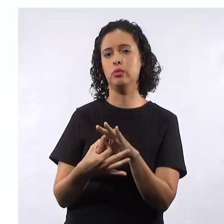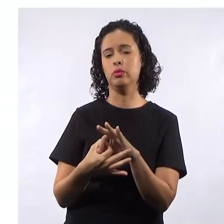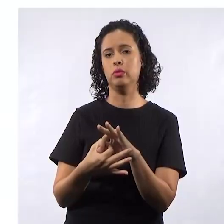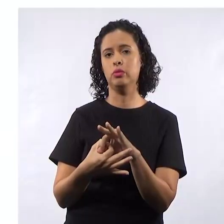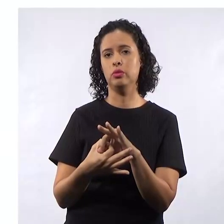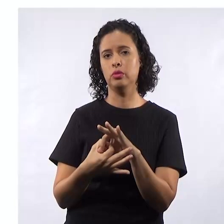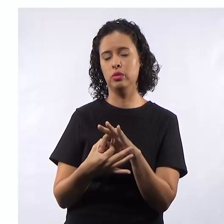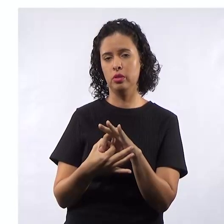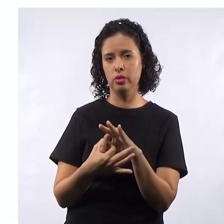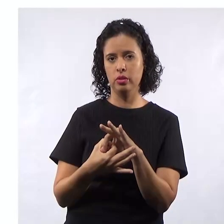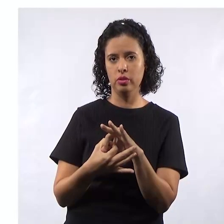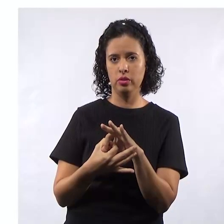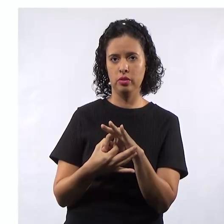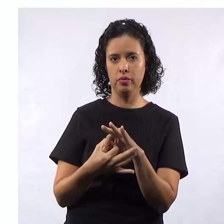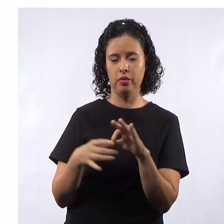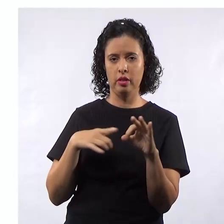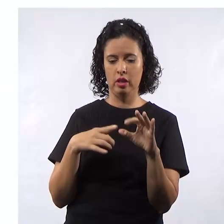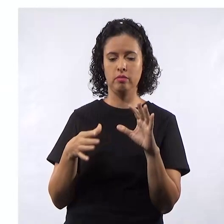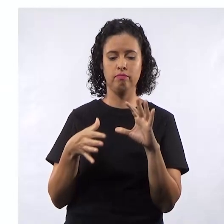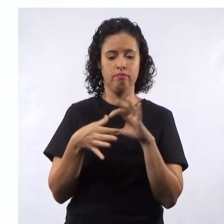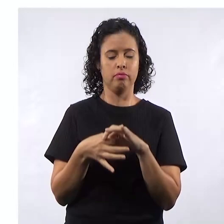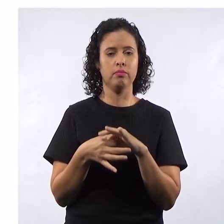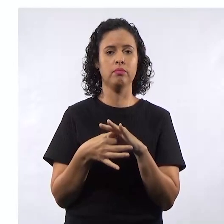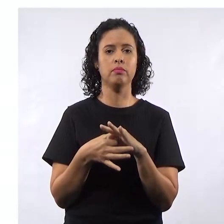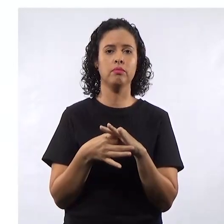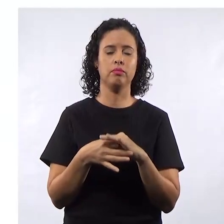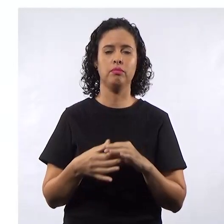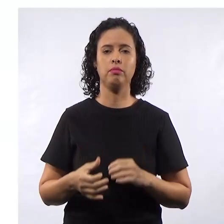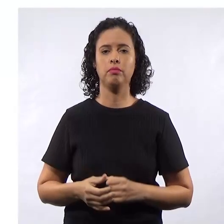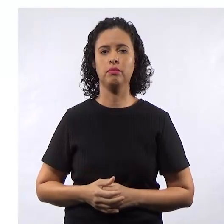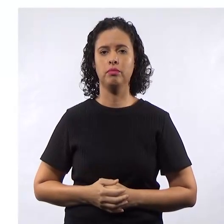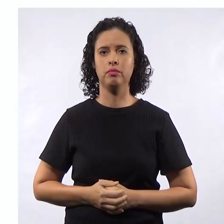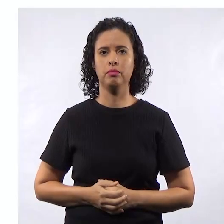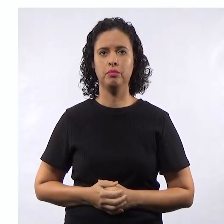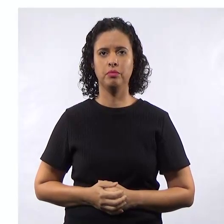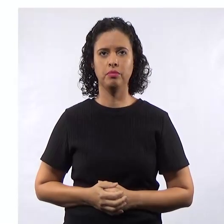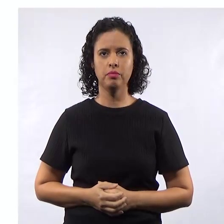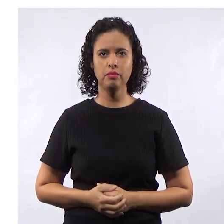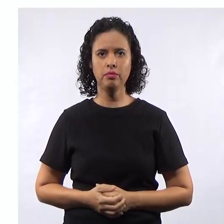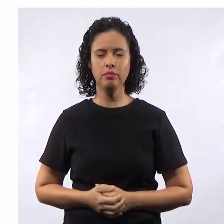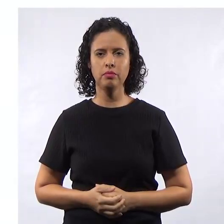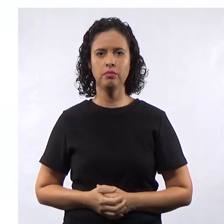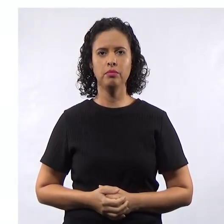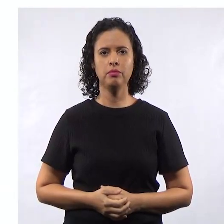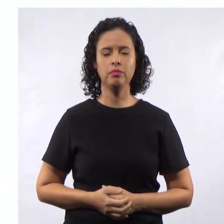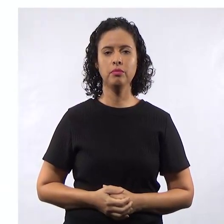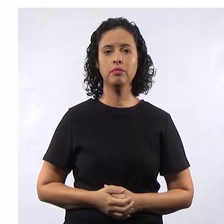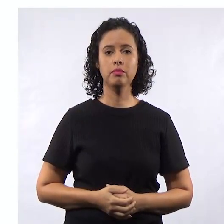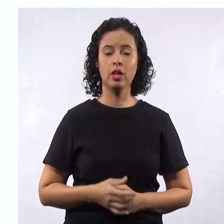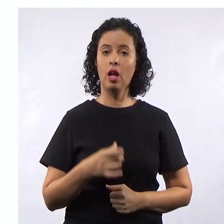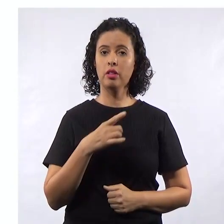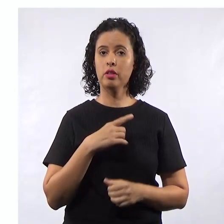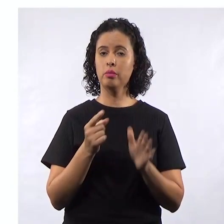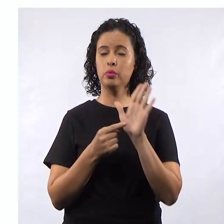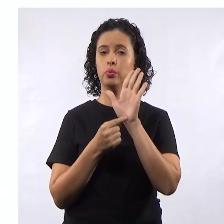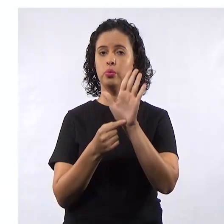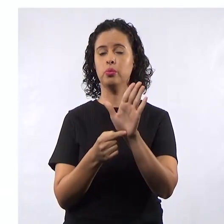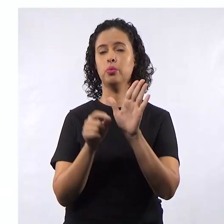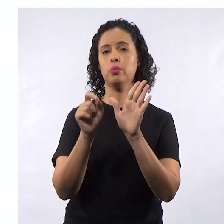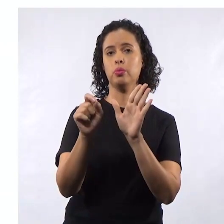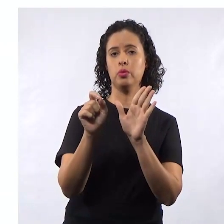querer ser redundante, mas sendo, é que faz essa ligação, tá certo? E aqui, eu trouxe para